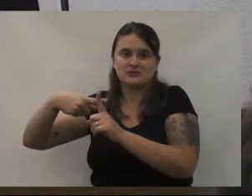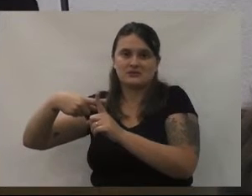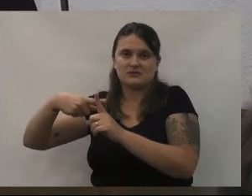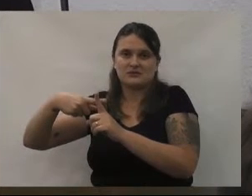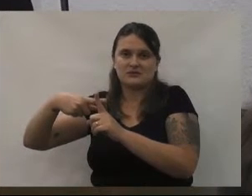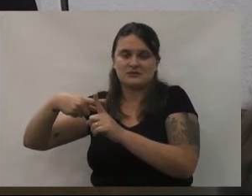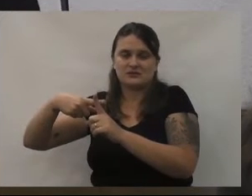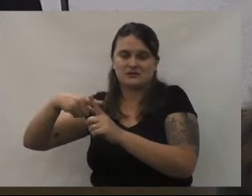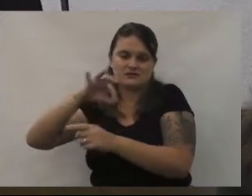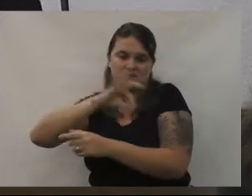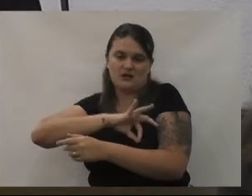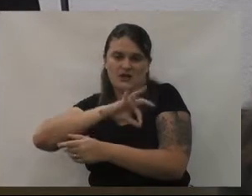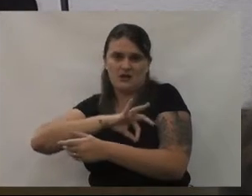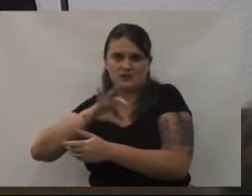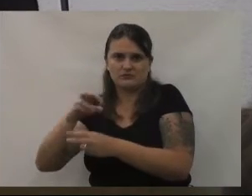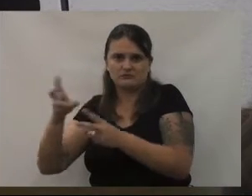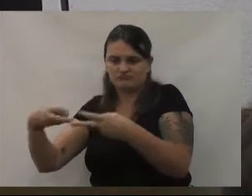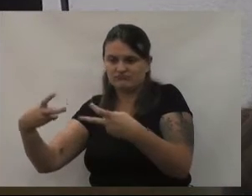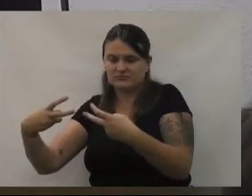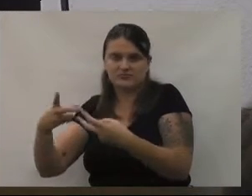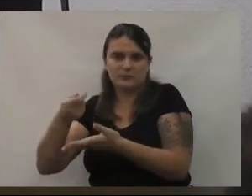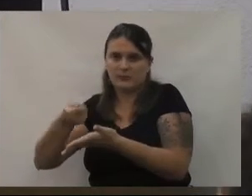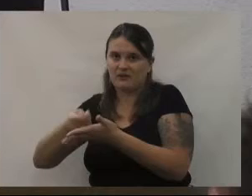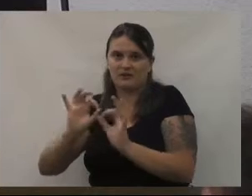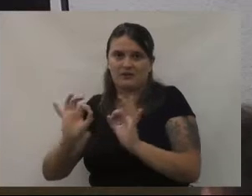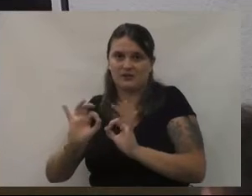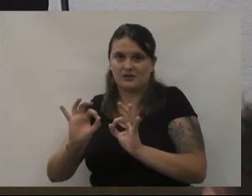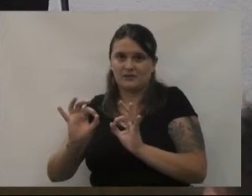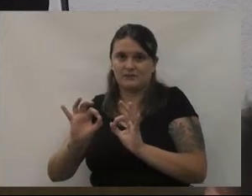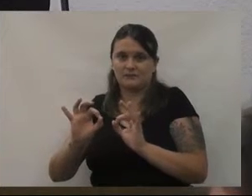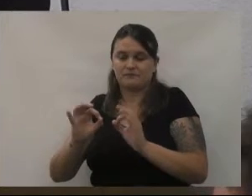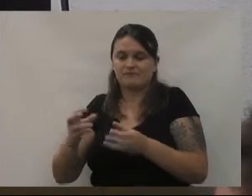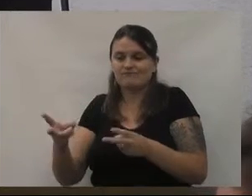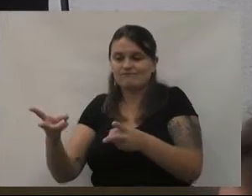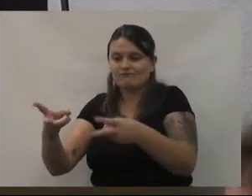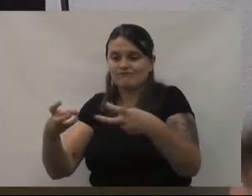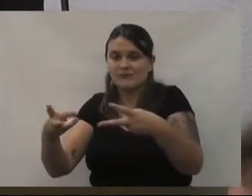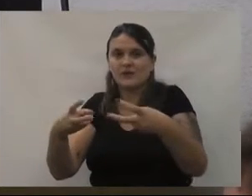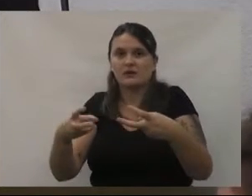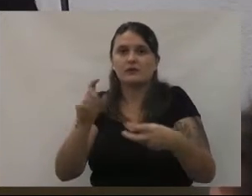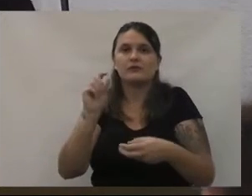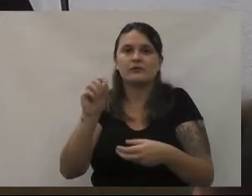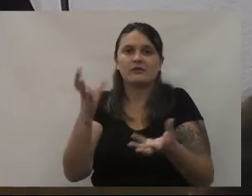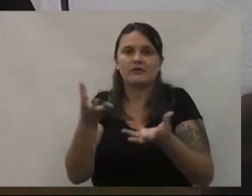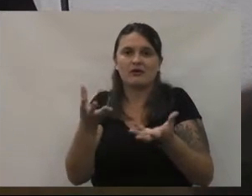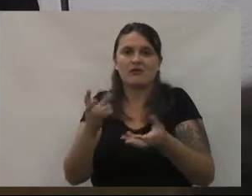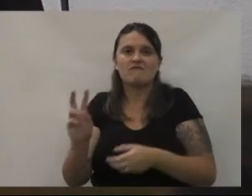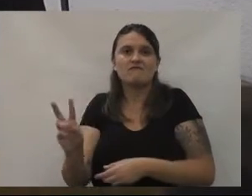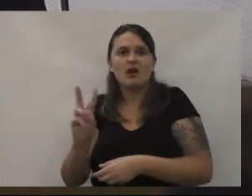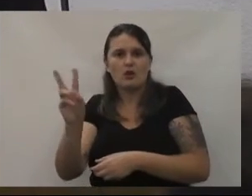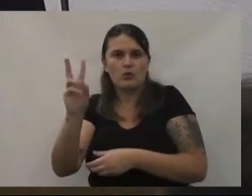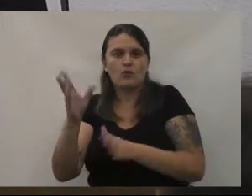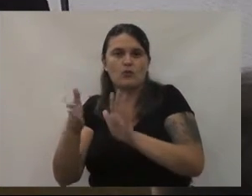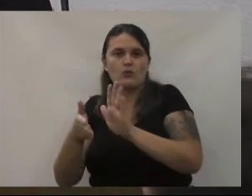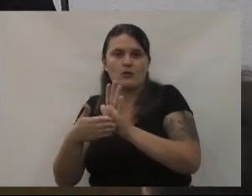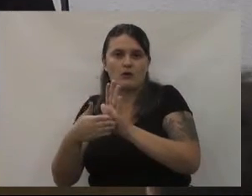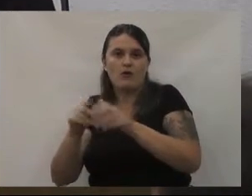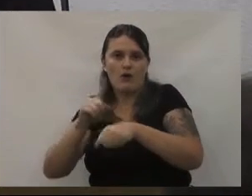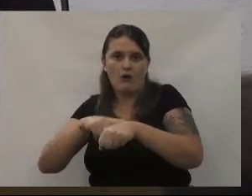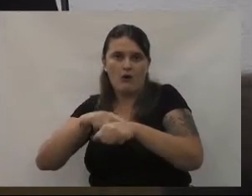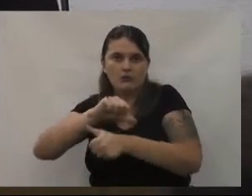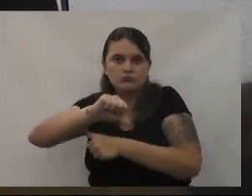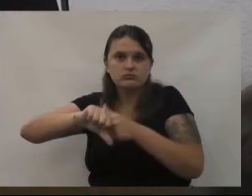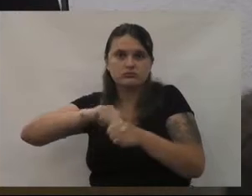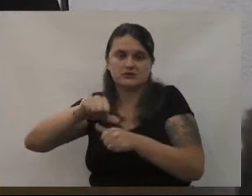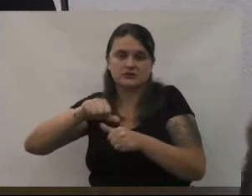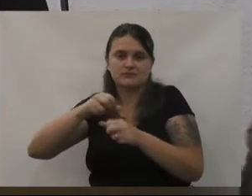sobre a folha de pagamento, ele não recolheria mais. O regime de capitalização, o que é? Obviamente, isso vai valer a partir da hora que mudar. Mas